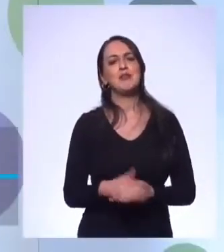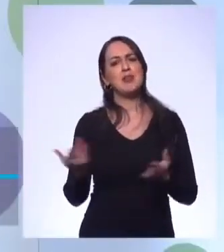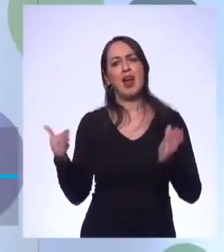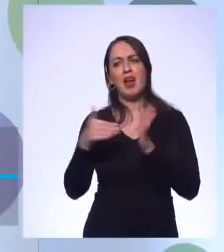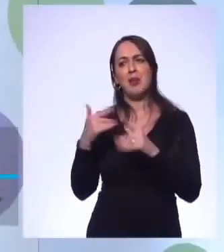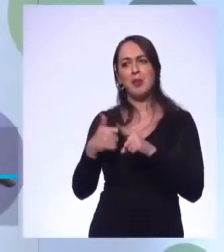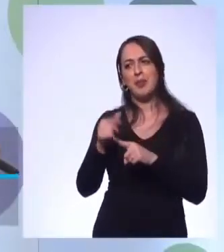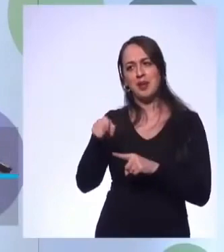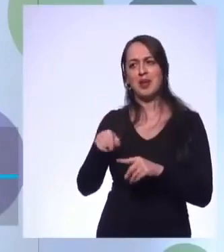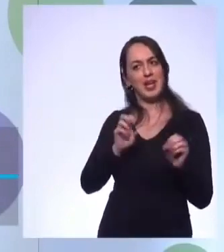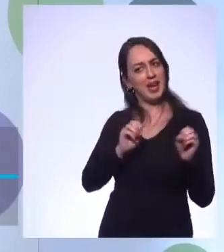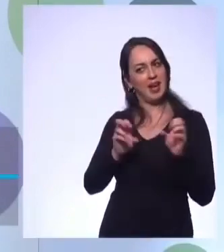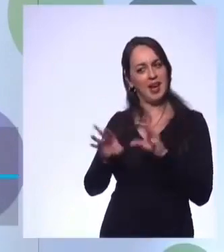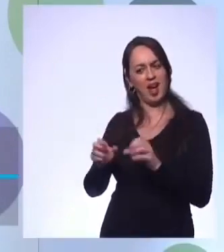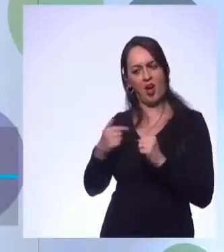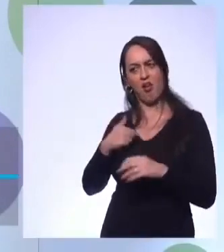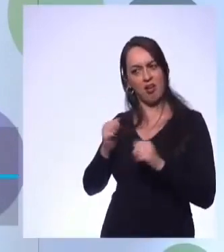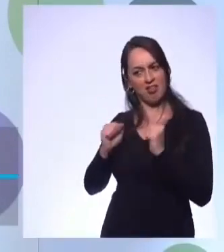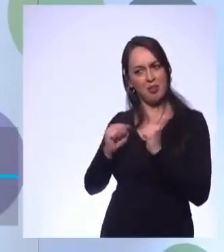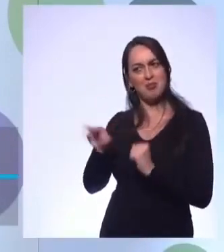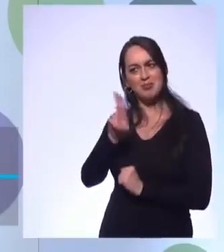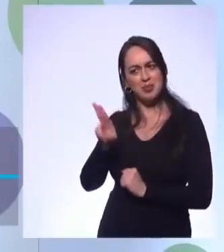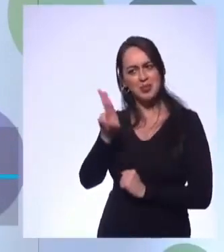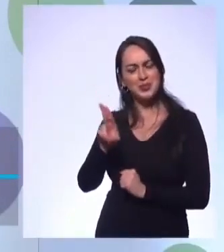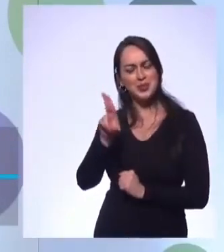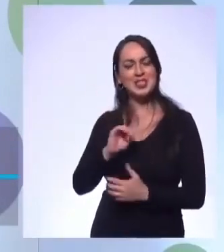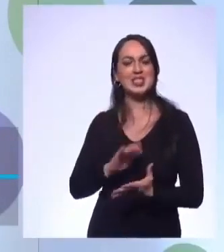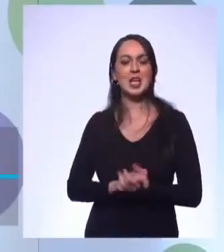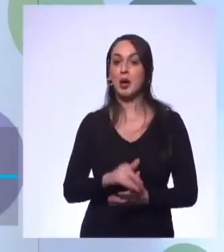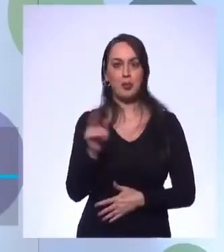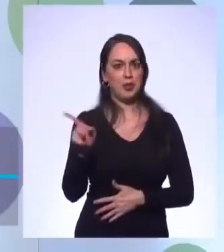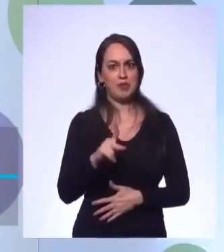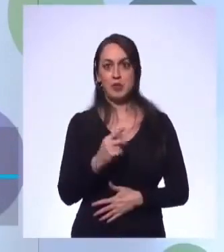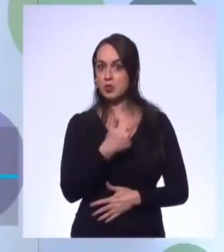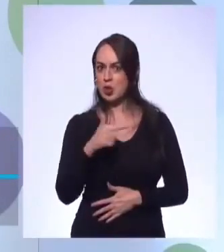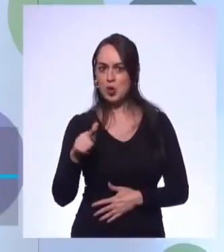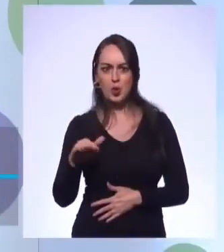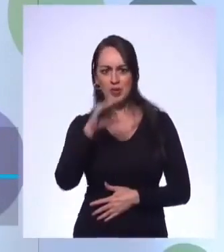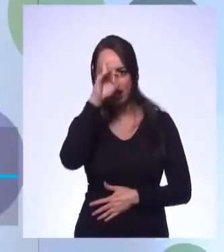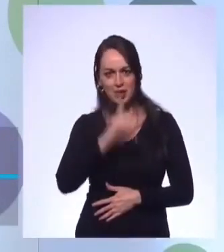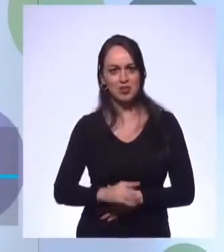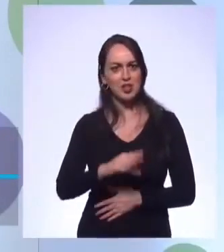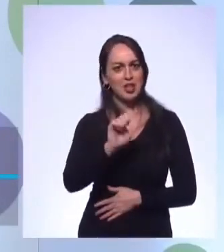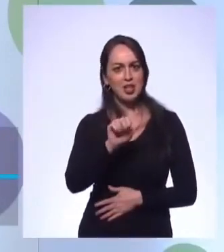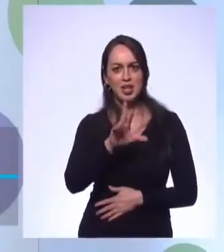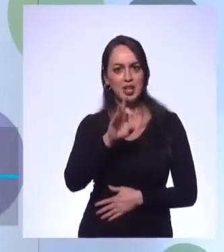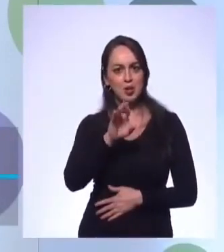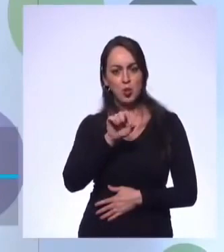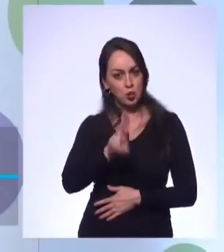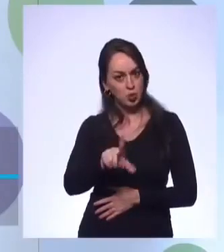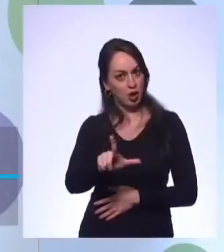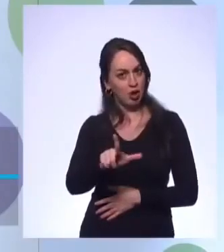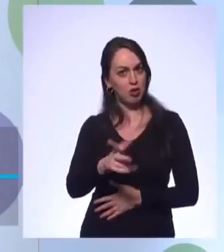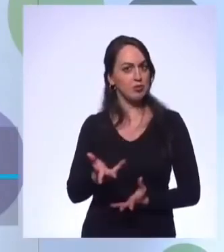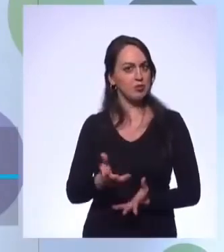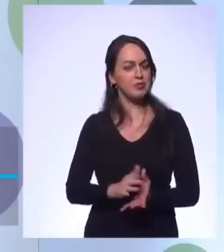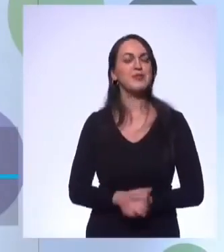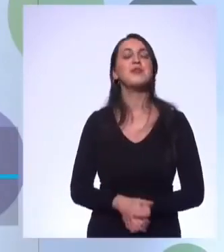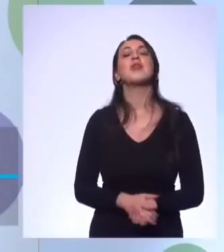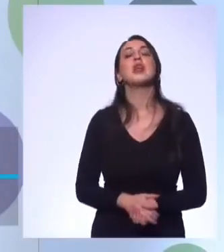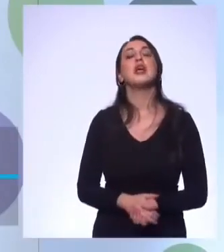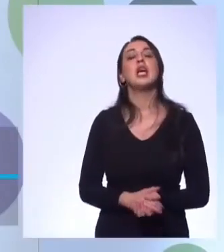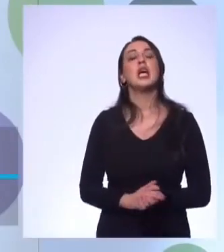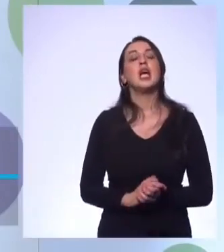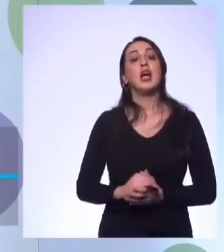Deveria. Exato. Deveria. A gente não tem, gente, direito autoral livre, assim, para utilizar as coisas que a gente quer nas aulas.